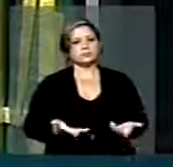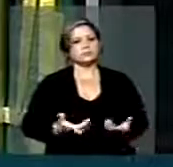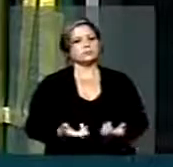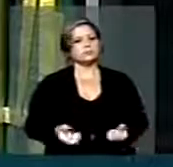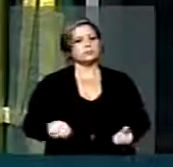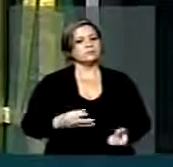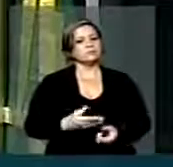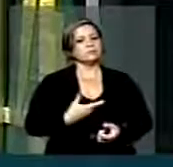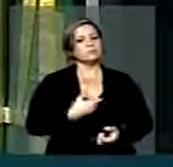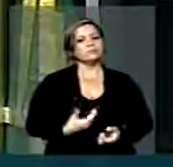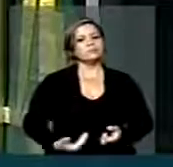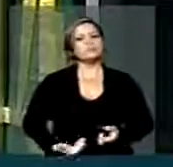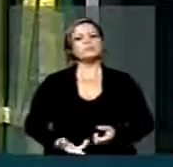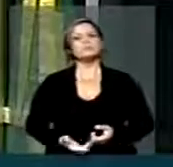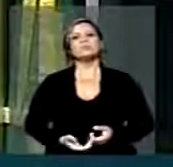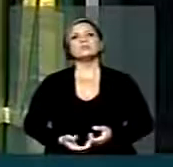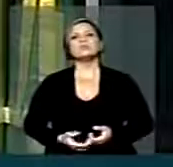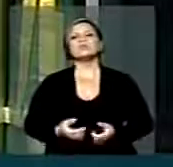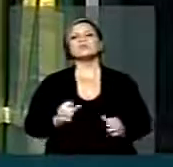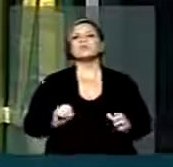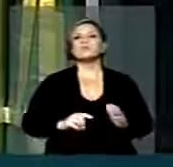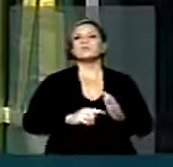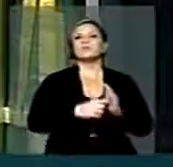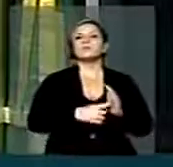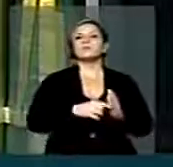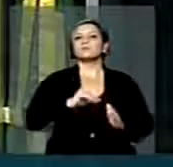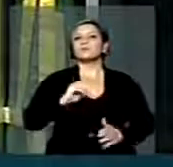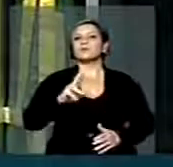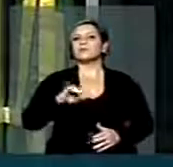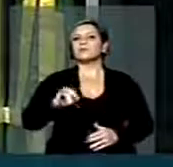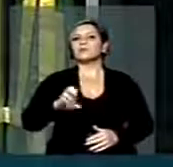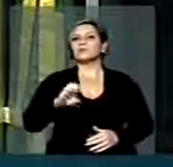atualmente? O único grande objetivo